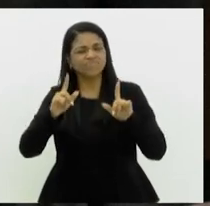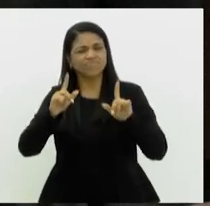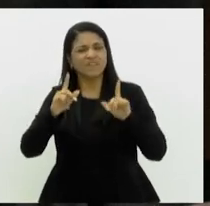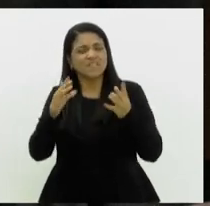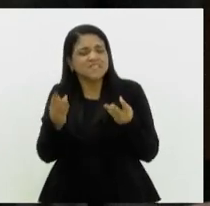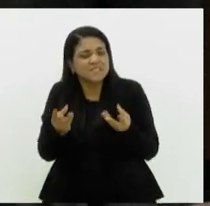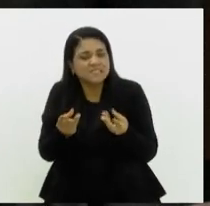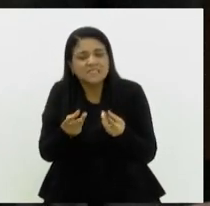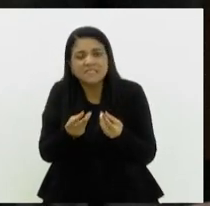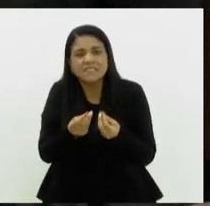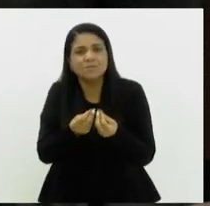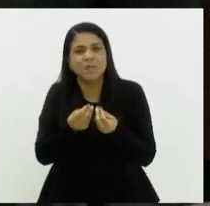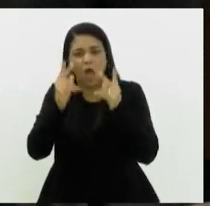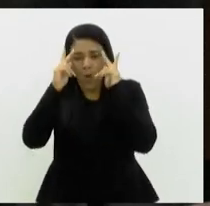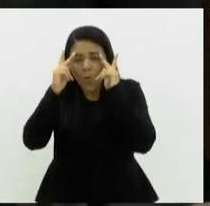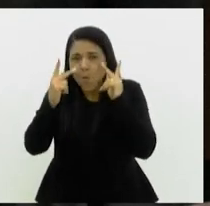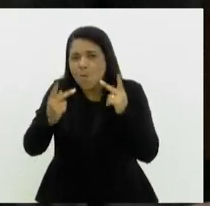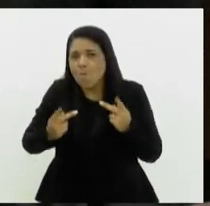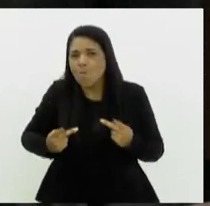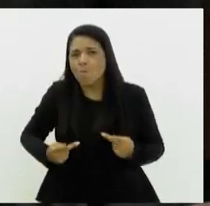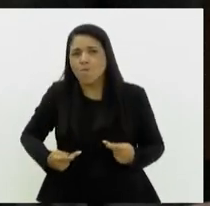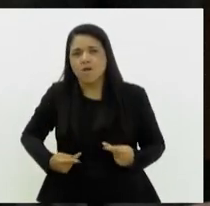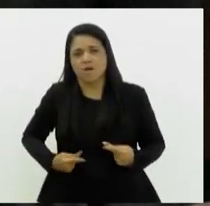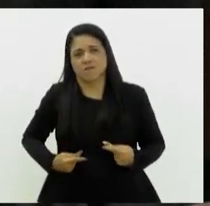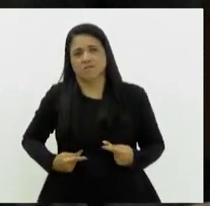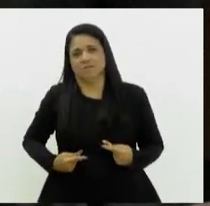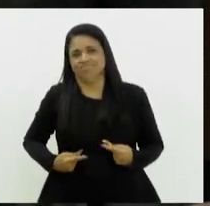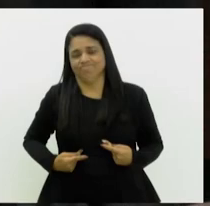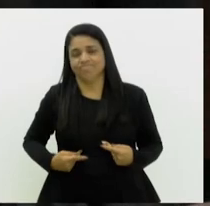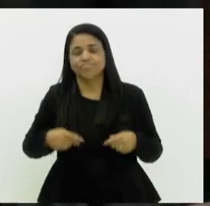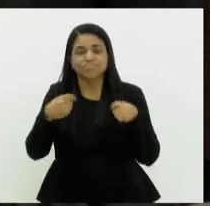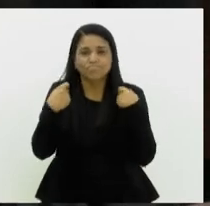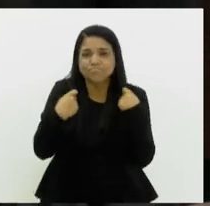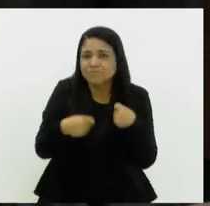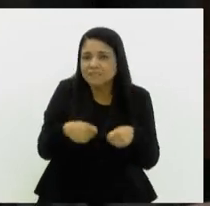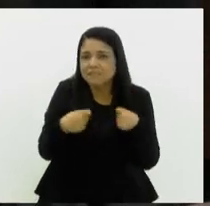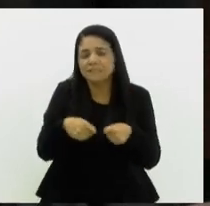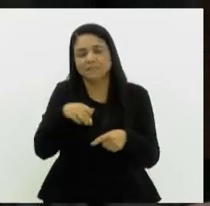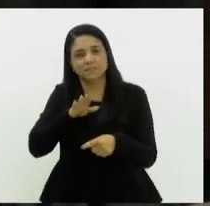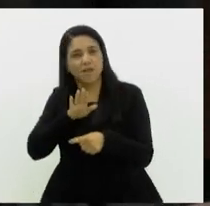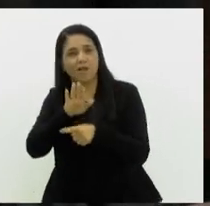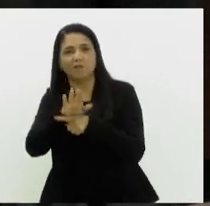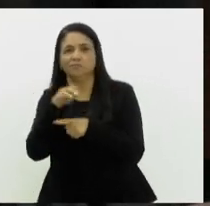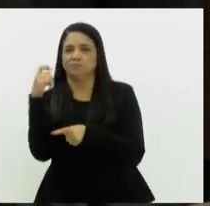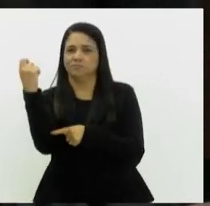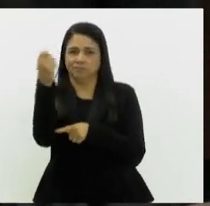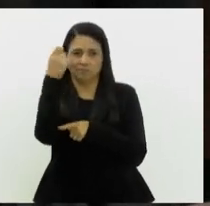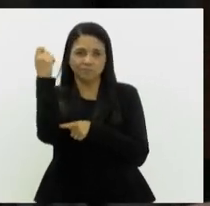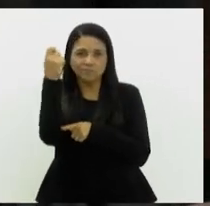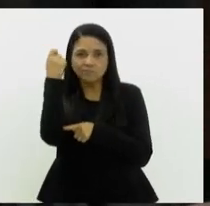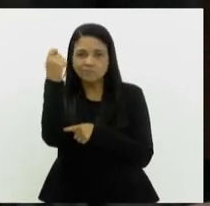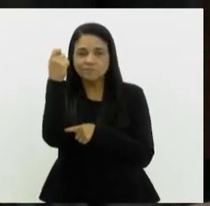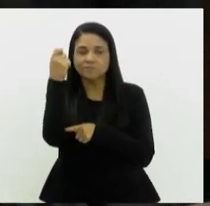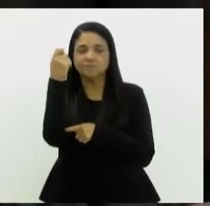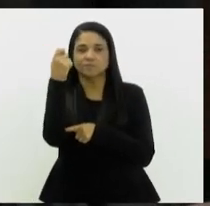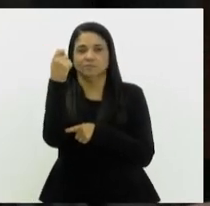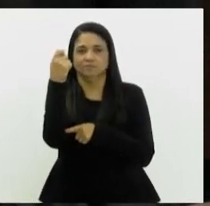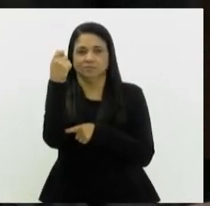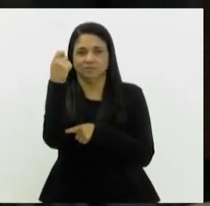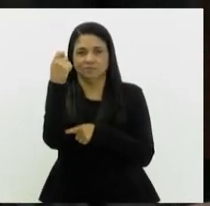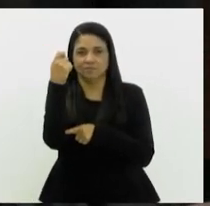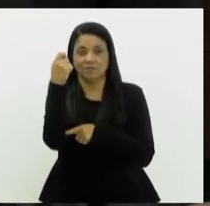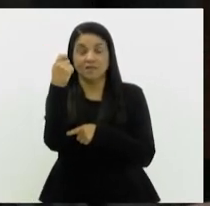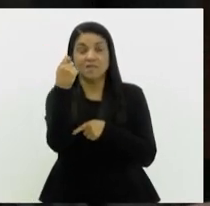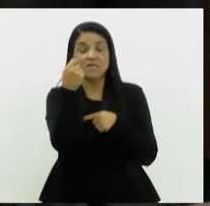é afetado, toda a humanidade é afetada e a gente precisa, sim, ajudar o Rio Grande do Sul e trazer, presidente,